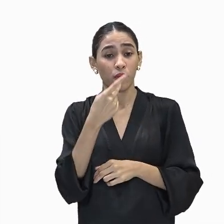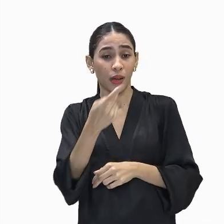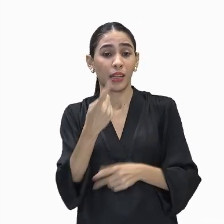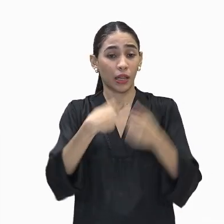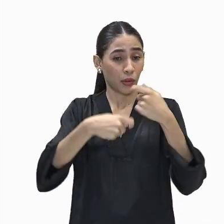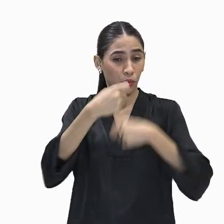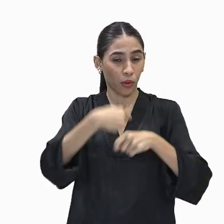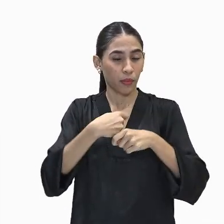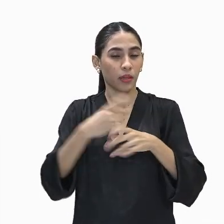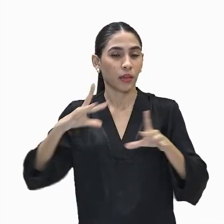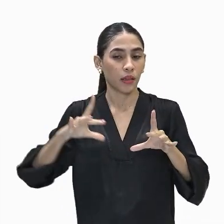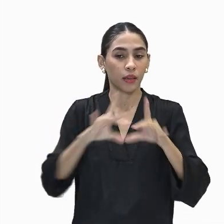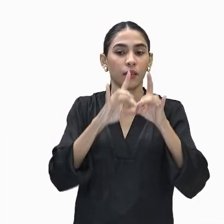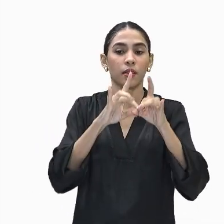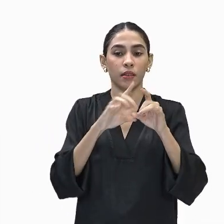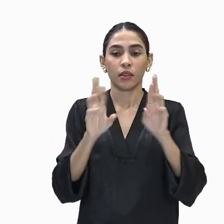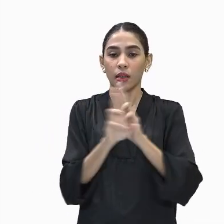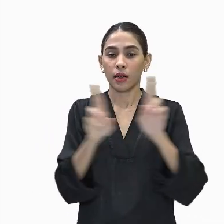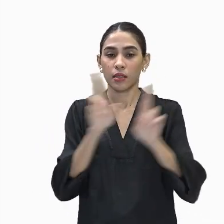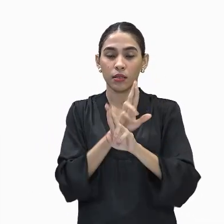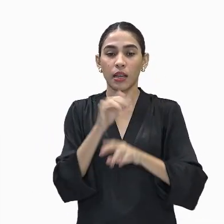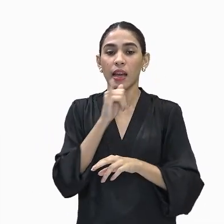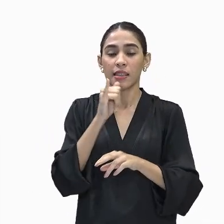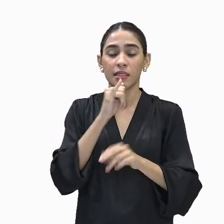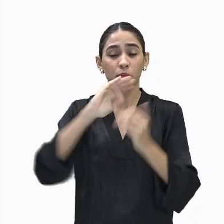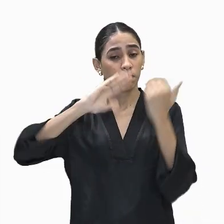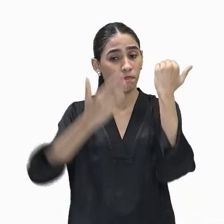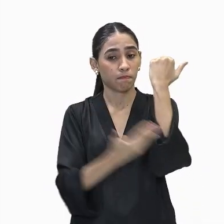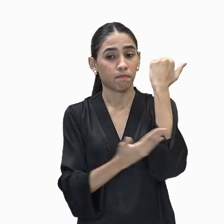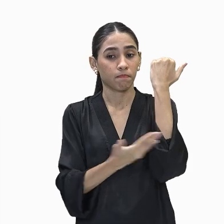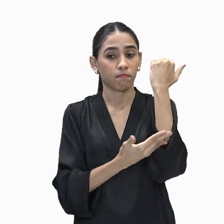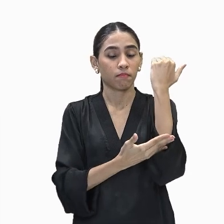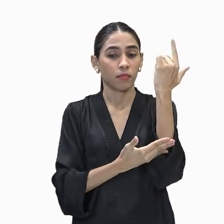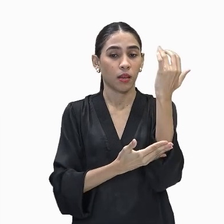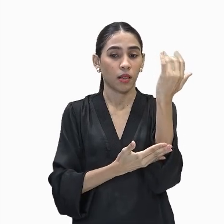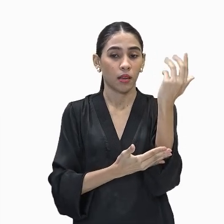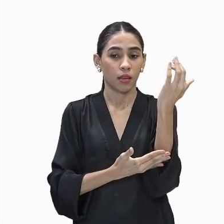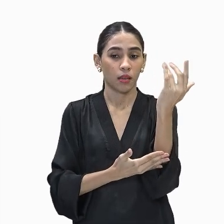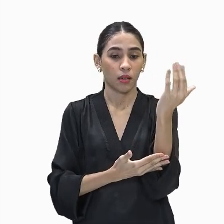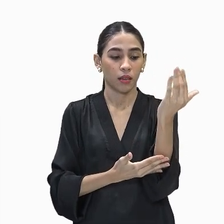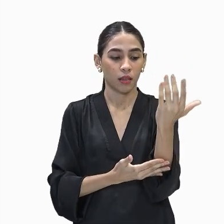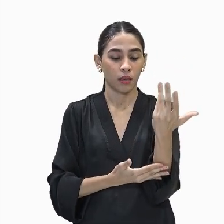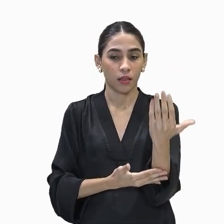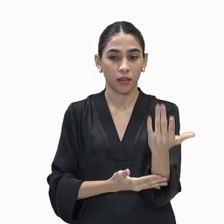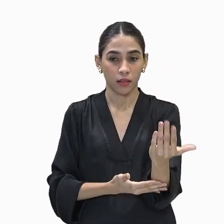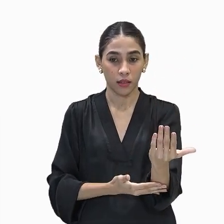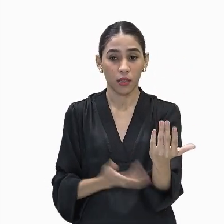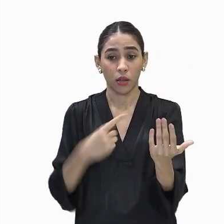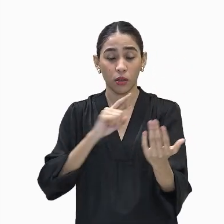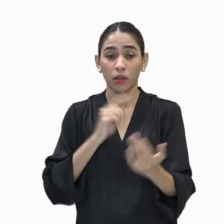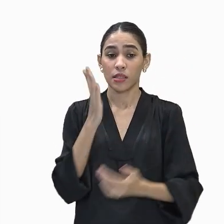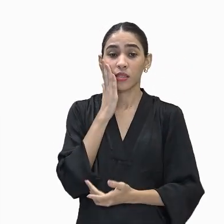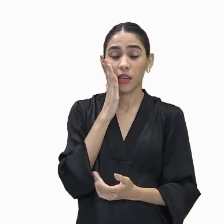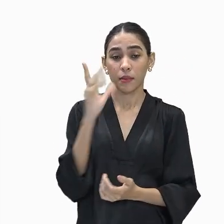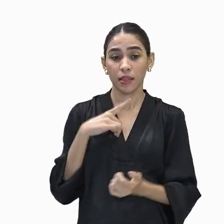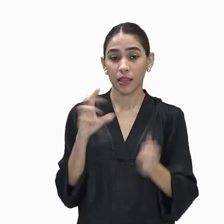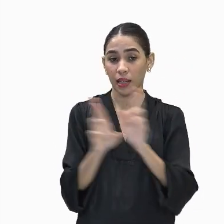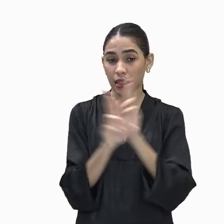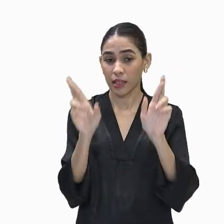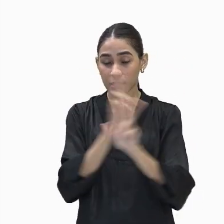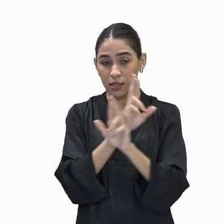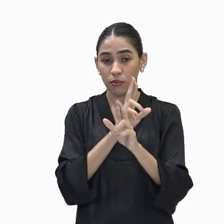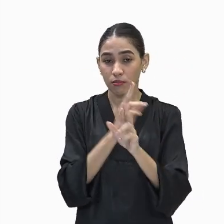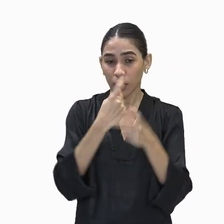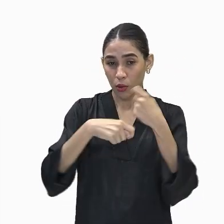relacionar o fator de desmatamento dessa área, né? A gente sabe ali que existe essa relação da economia